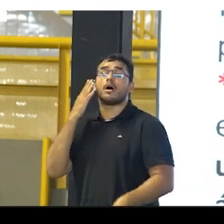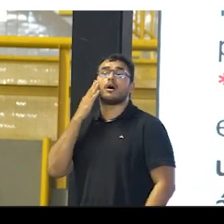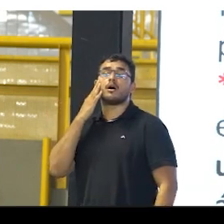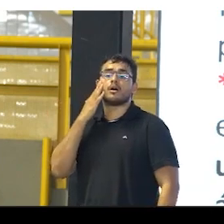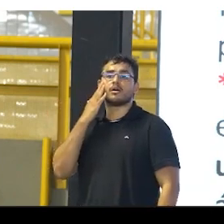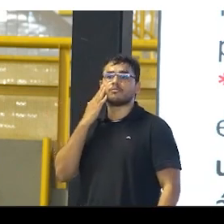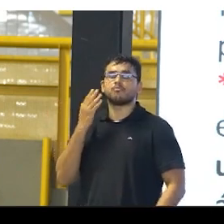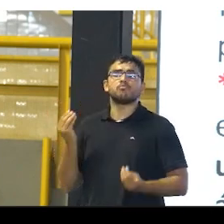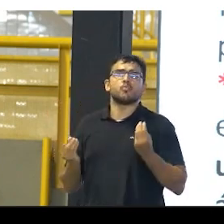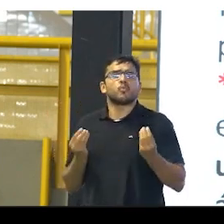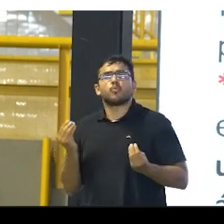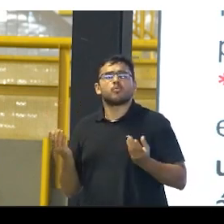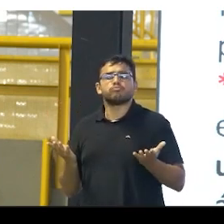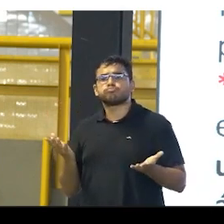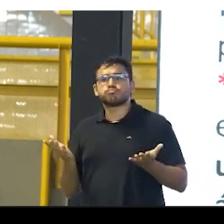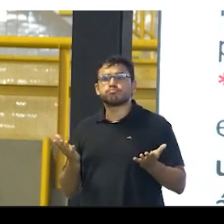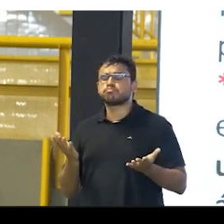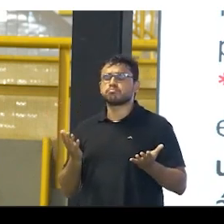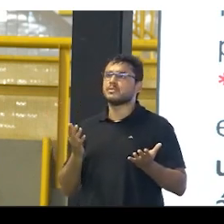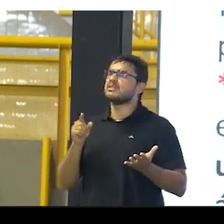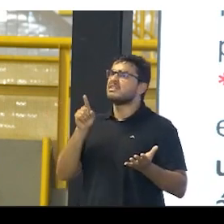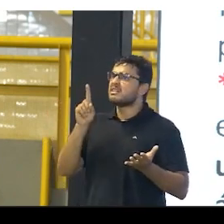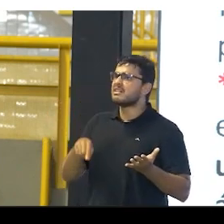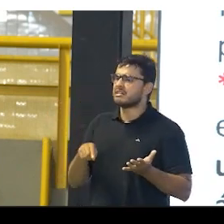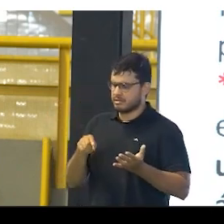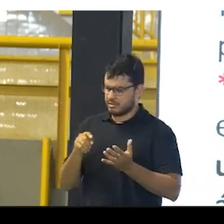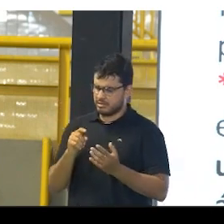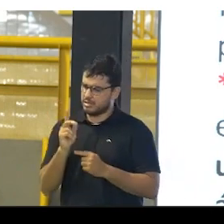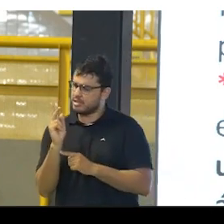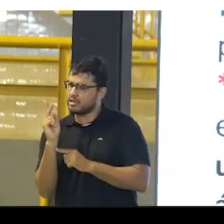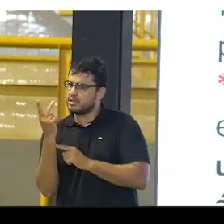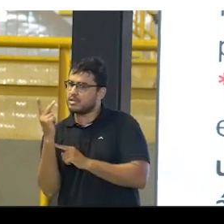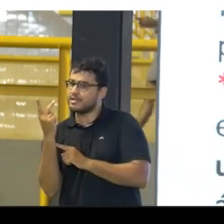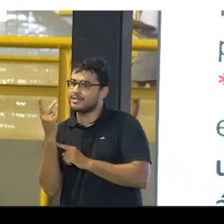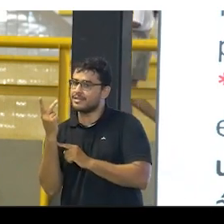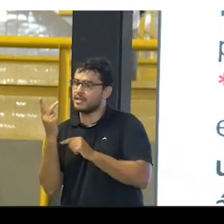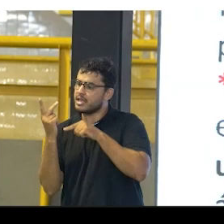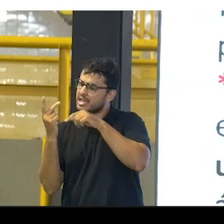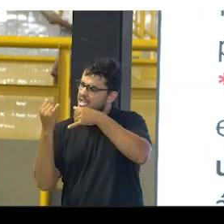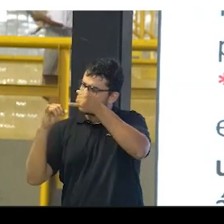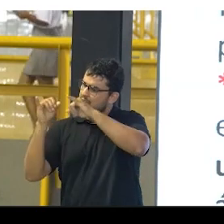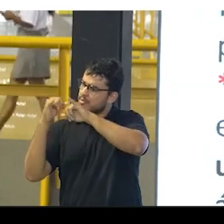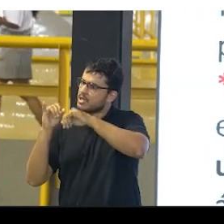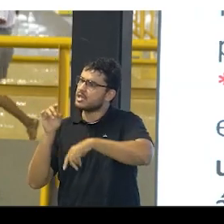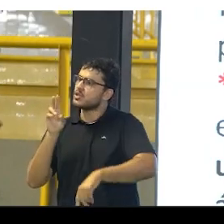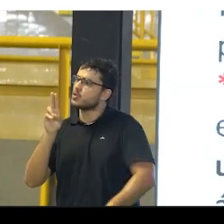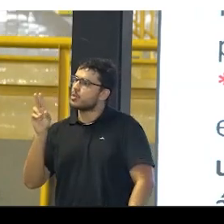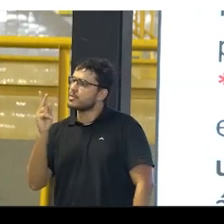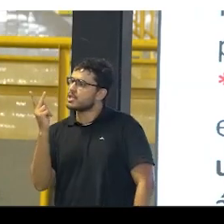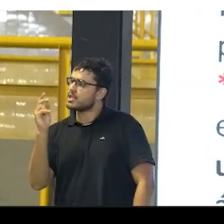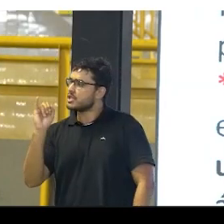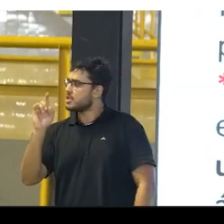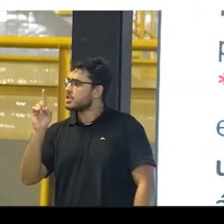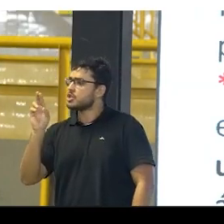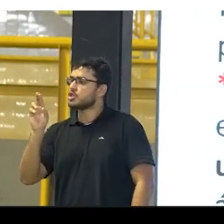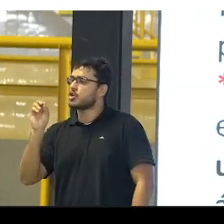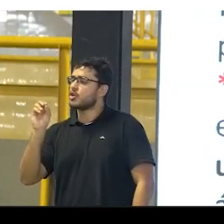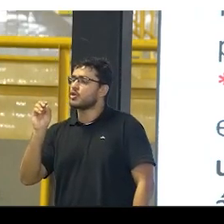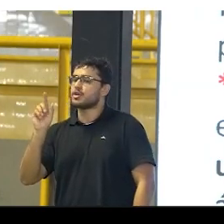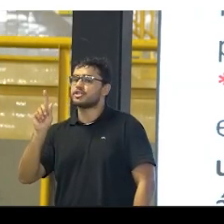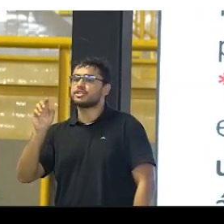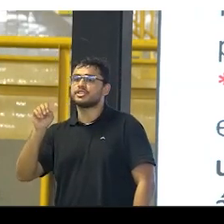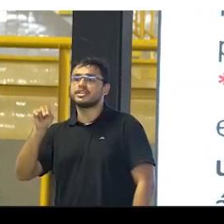esse elemento químico, como transformá-lo em combustível, tá, é o